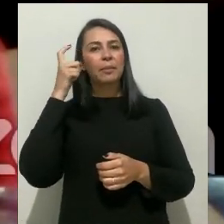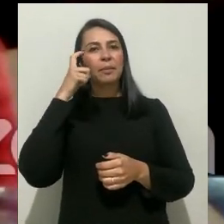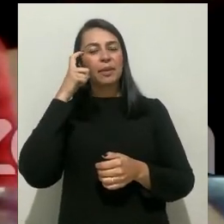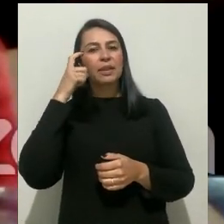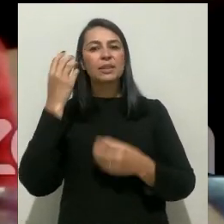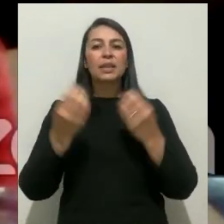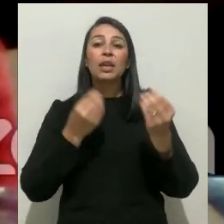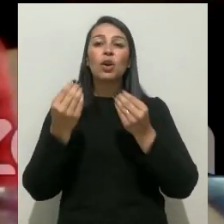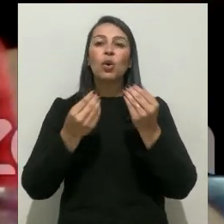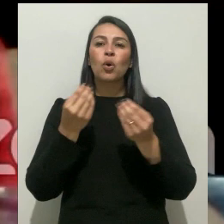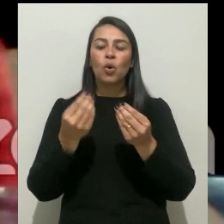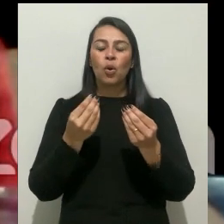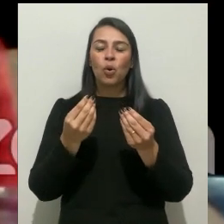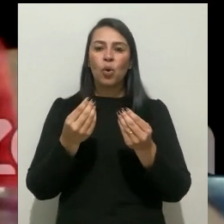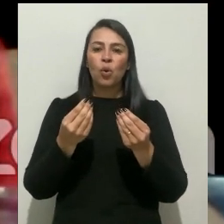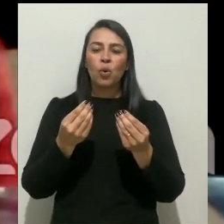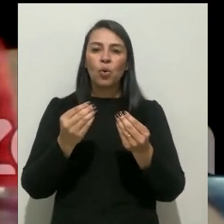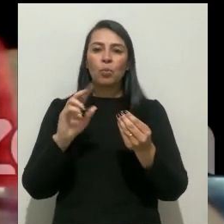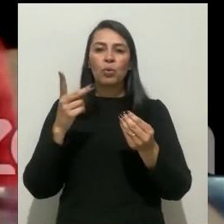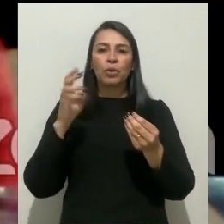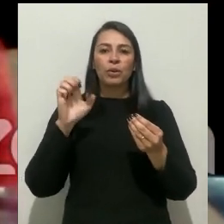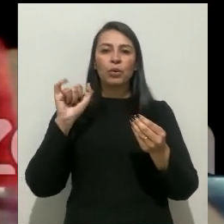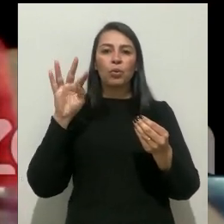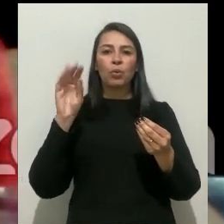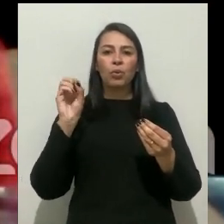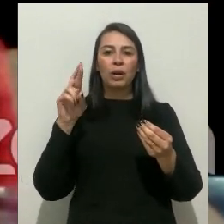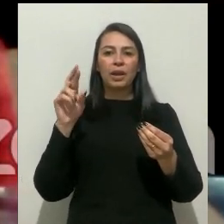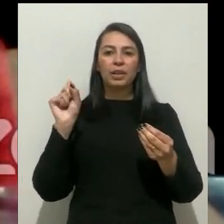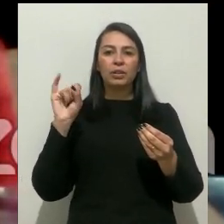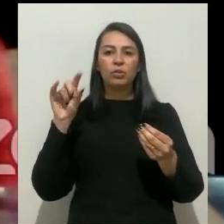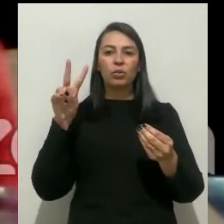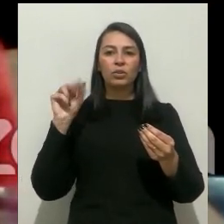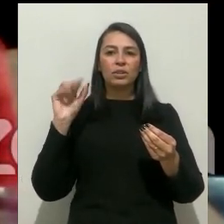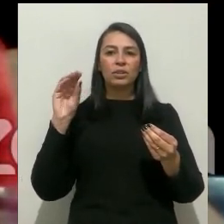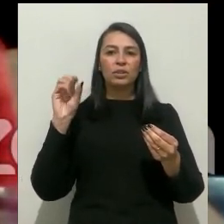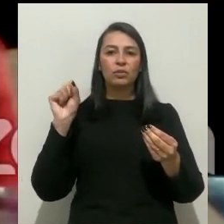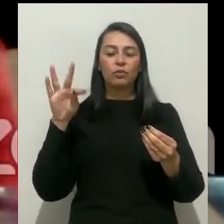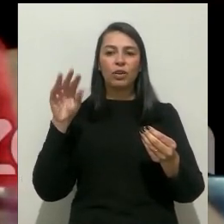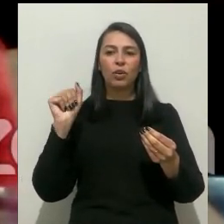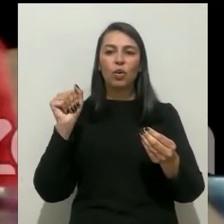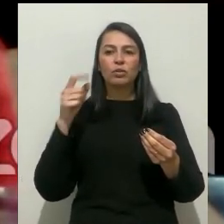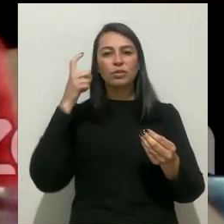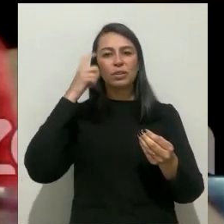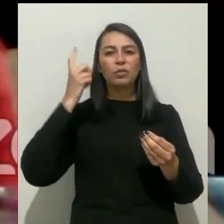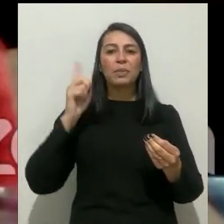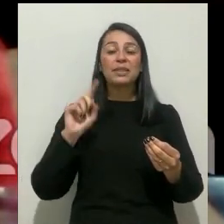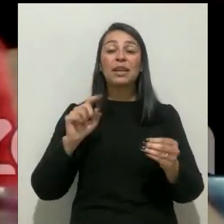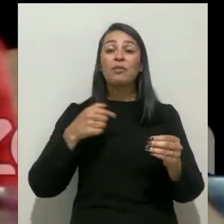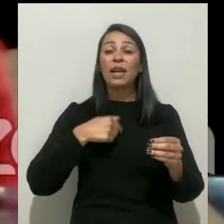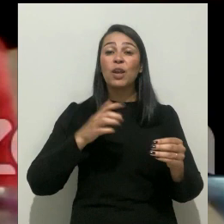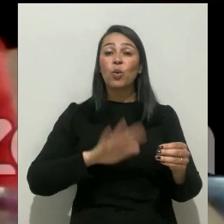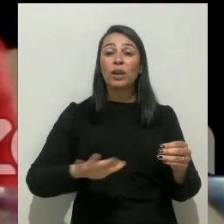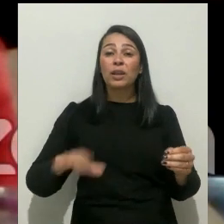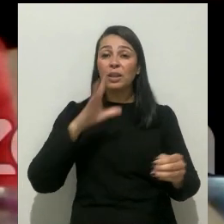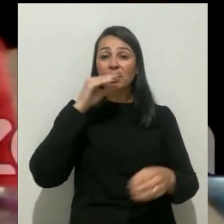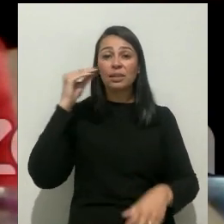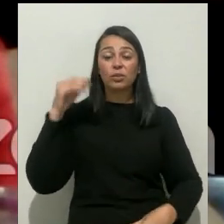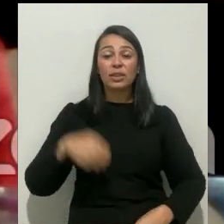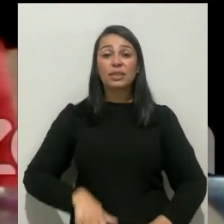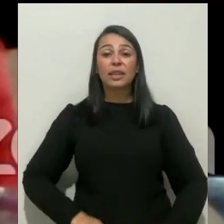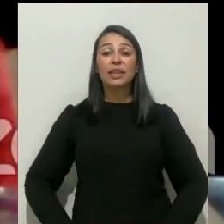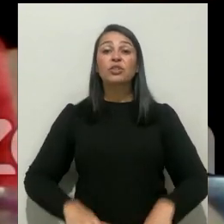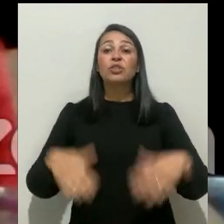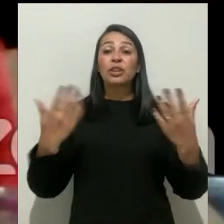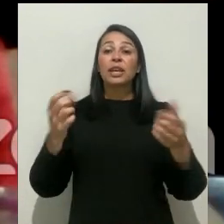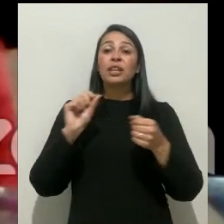sabia quem era Heitor Silva Costa, quem era o avô de vocês, bisavô, parente. Não imaginava, quando era criança, adolescente, que não tinha feito